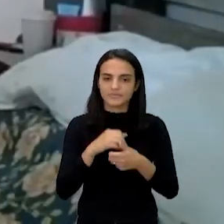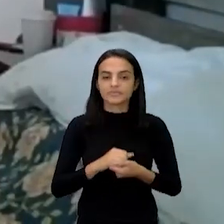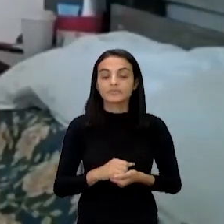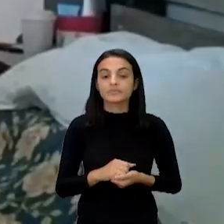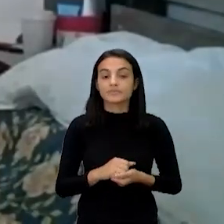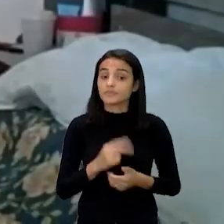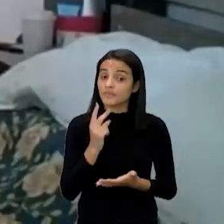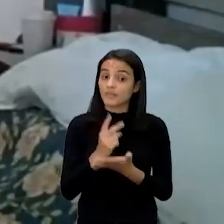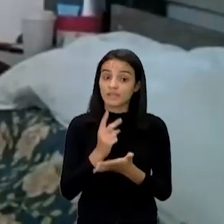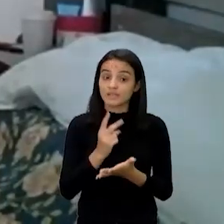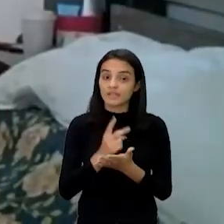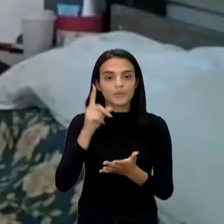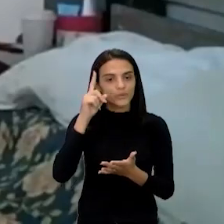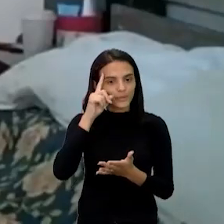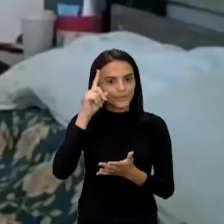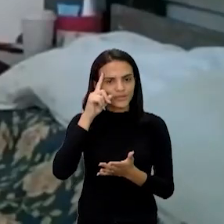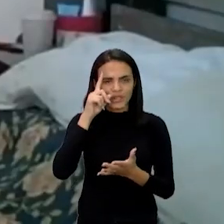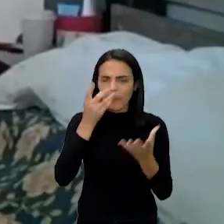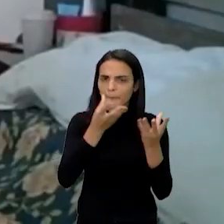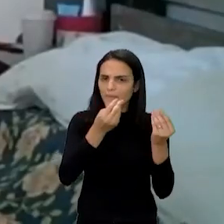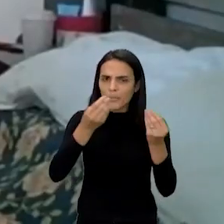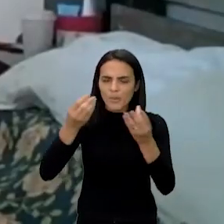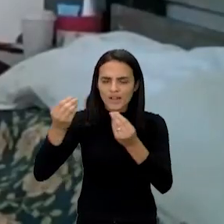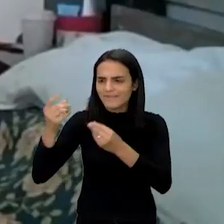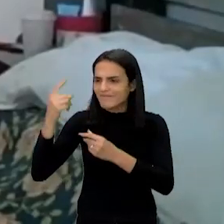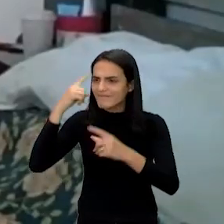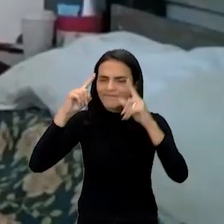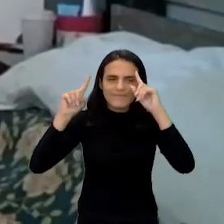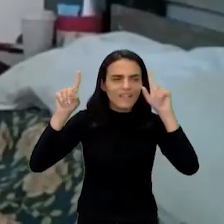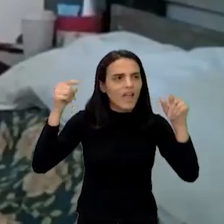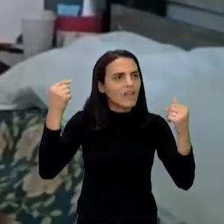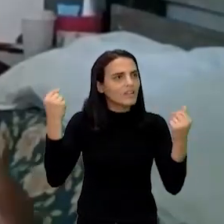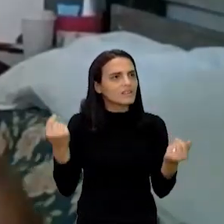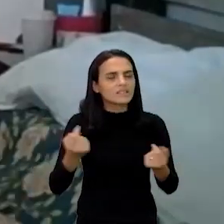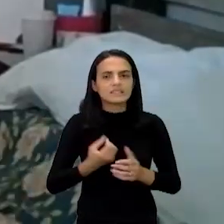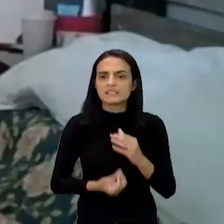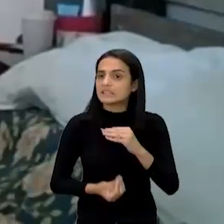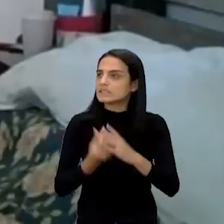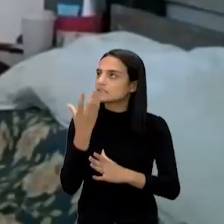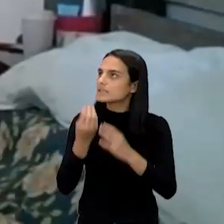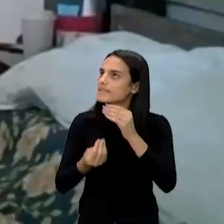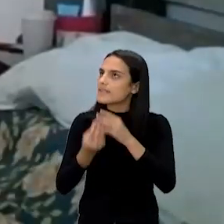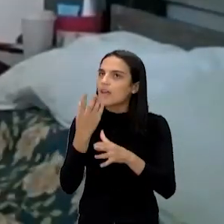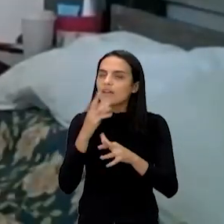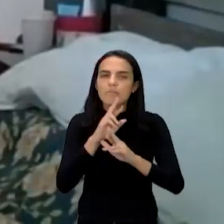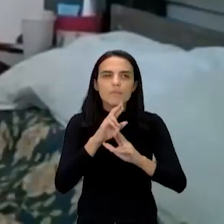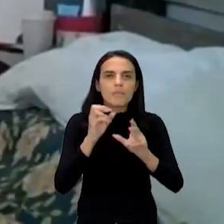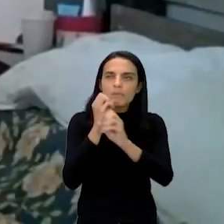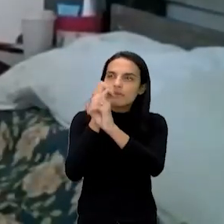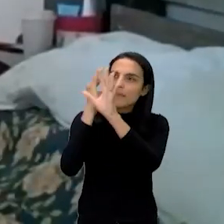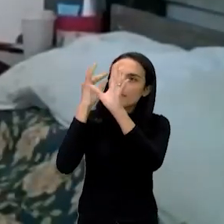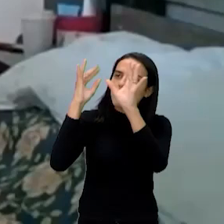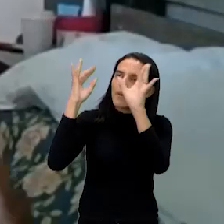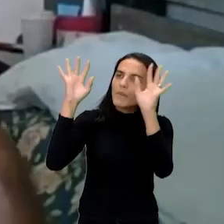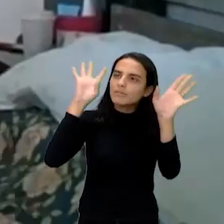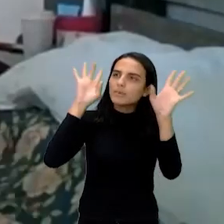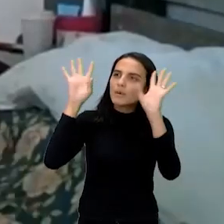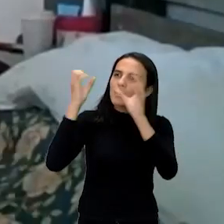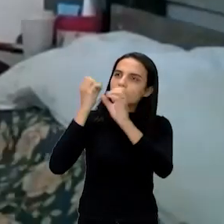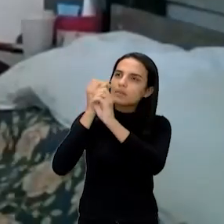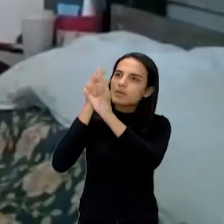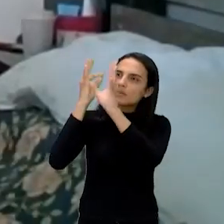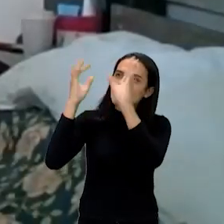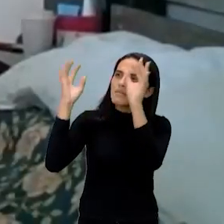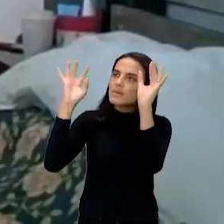é sempre, todo dia, um turbilhão de coisas, ideias enormes, assim, são muitas ideias, eu tenho ideias a todo tempo para